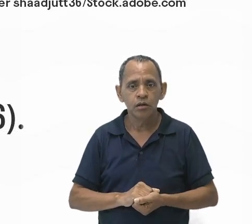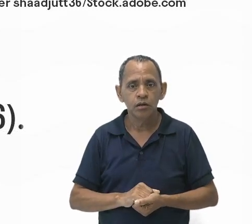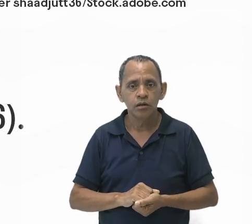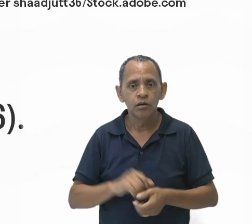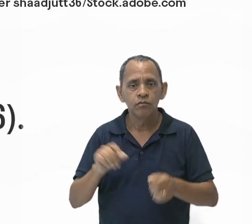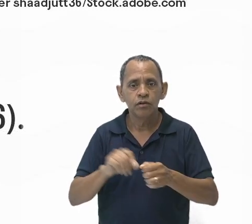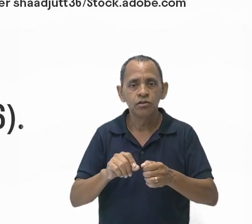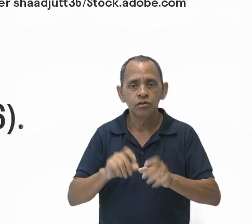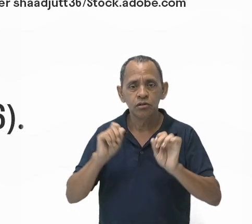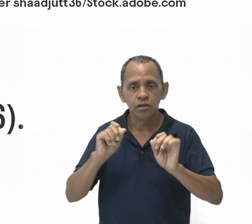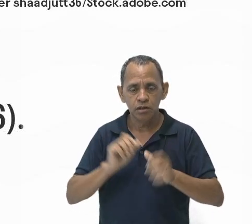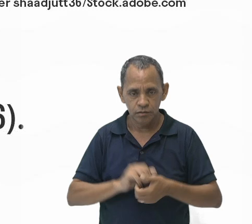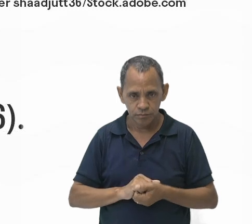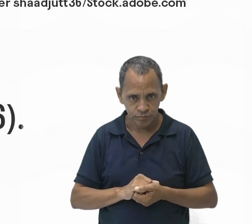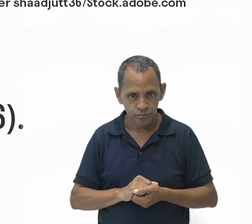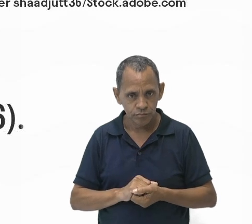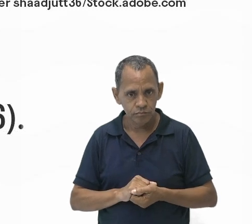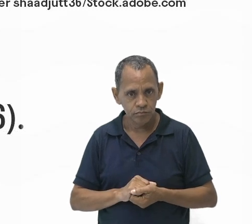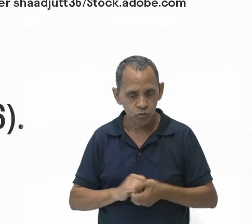parte do Mercosul